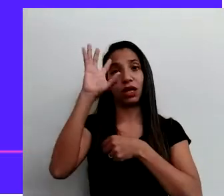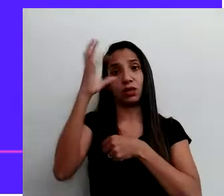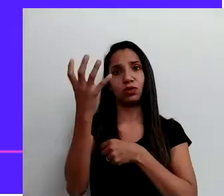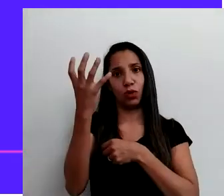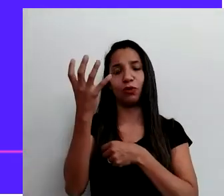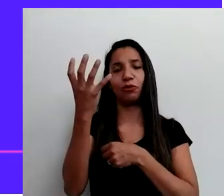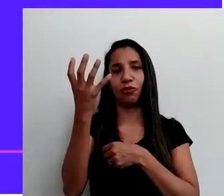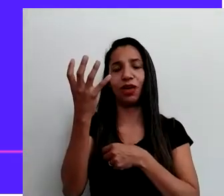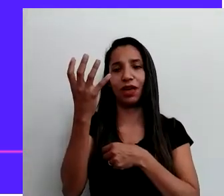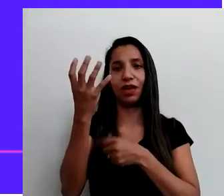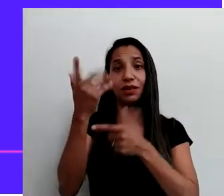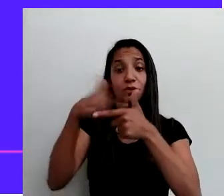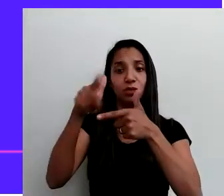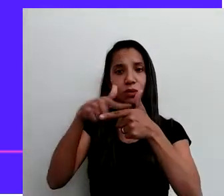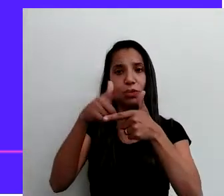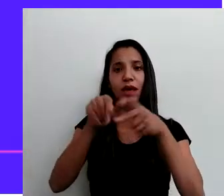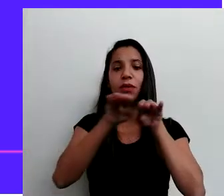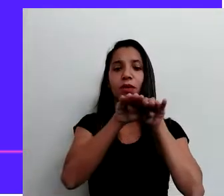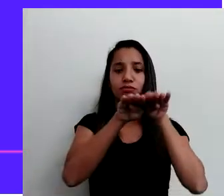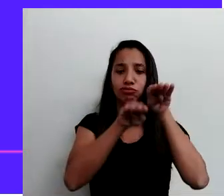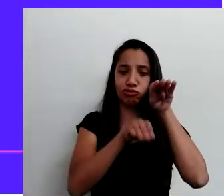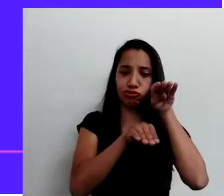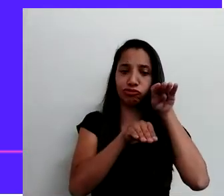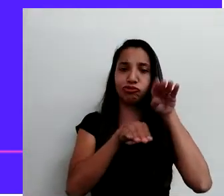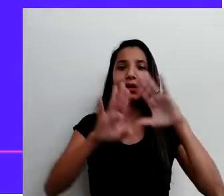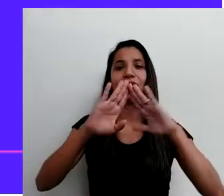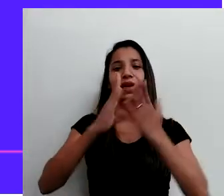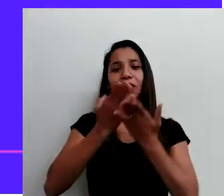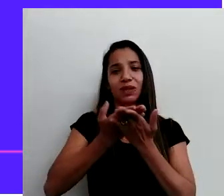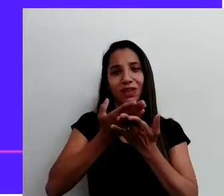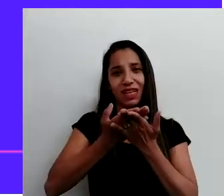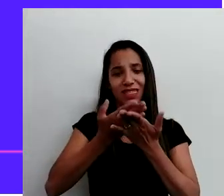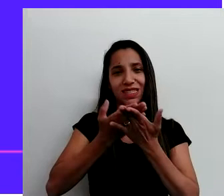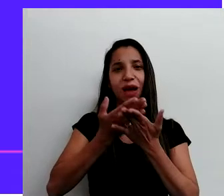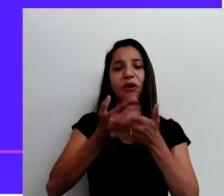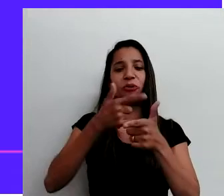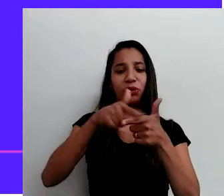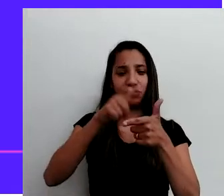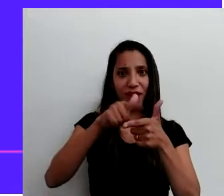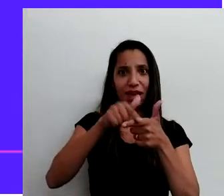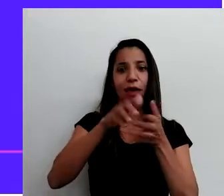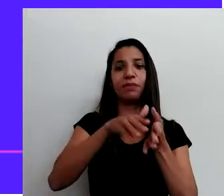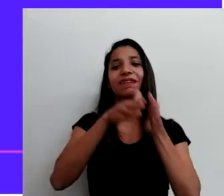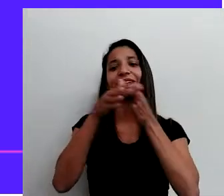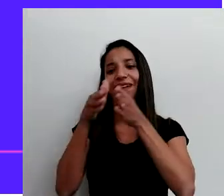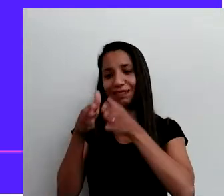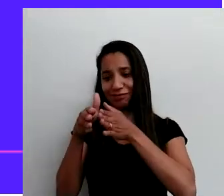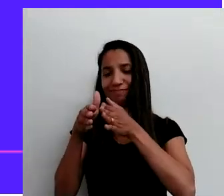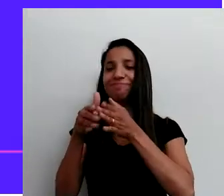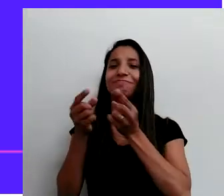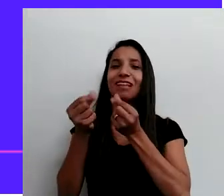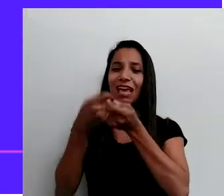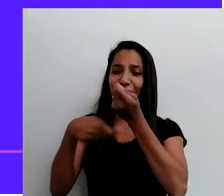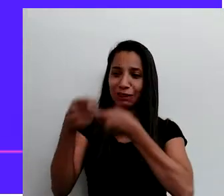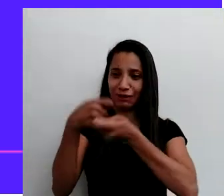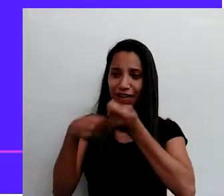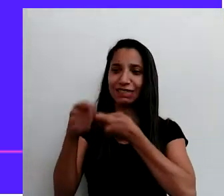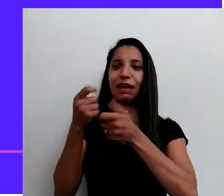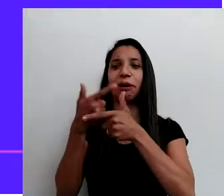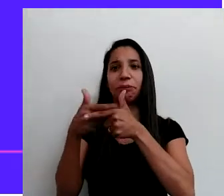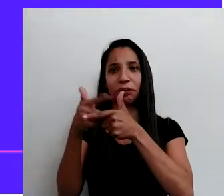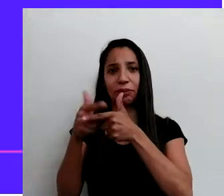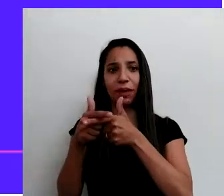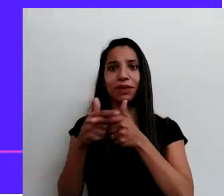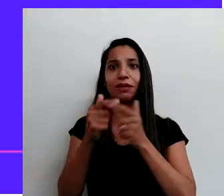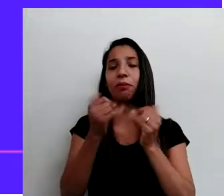da desigualdade educacional, que leva à desigualdade econômica, etc., e cai de novo na frase aí do estudo da CDE.